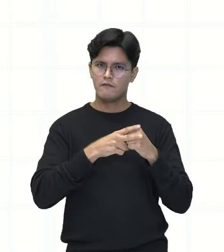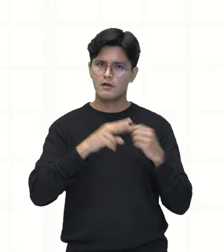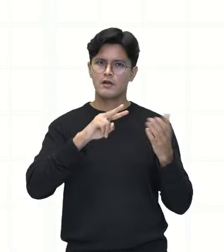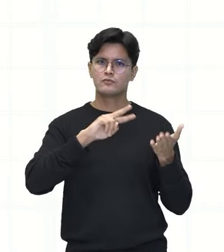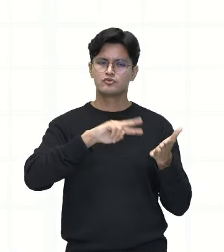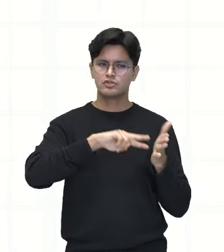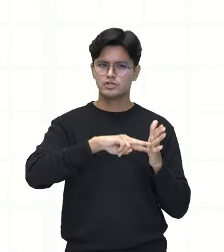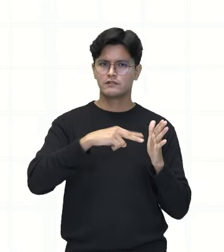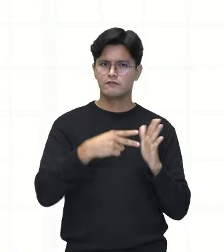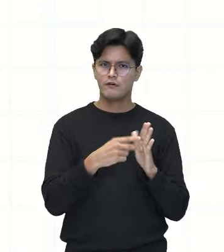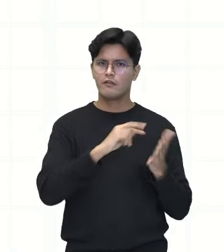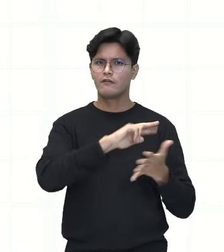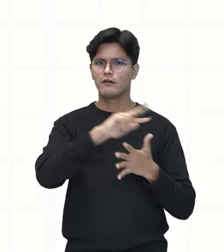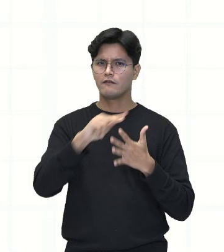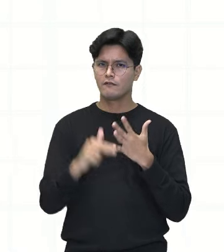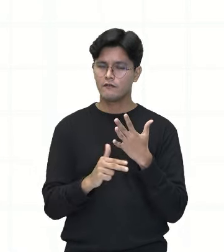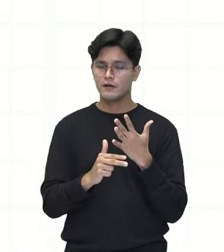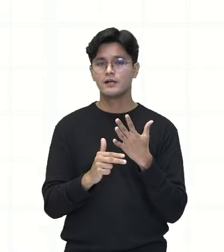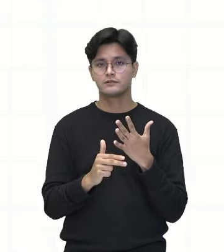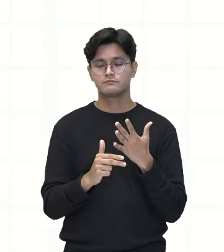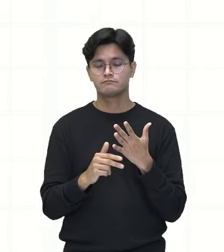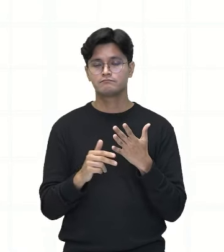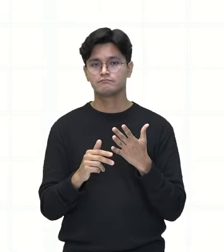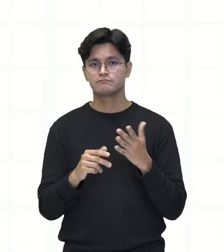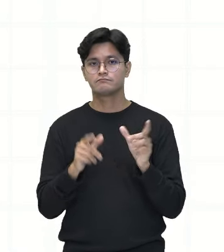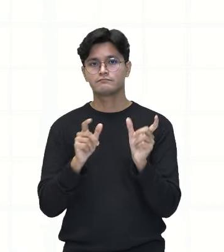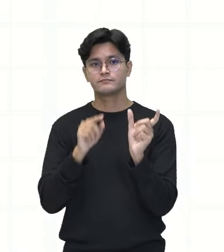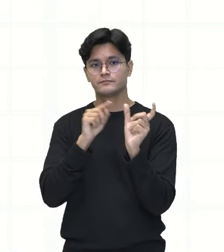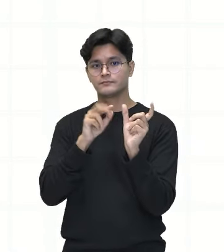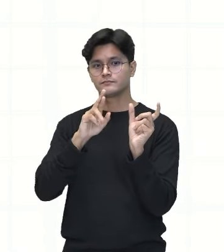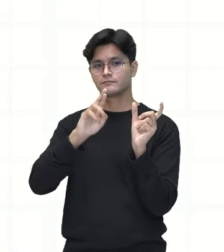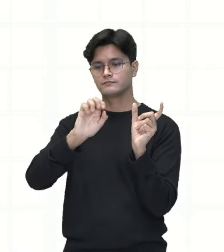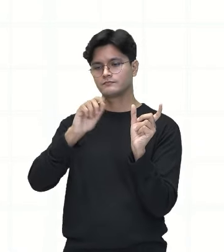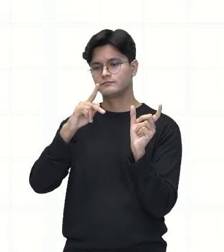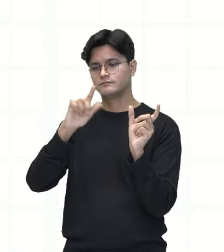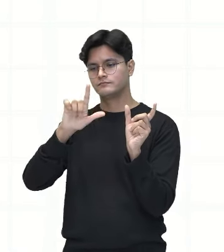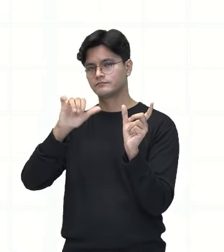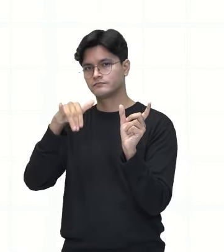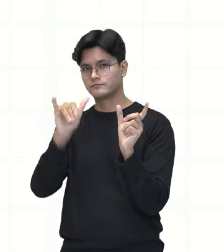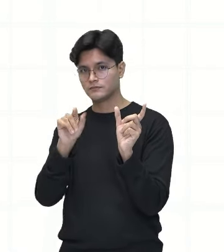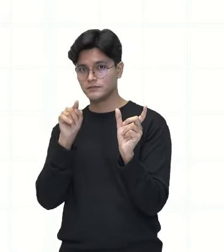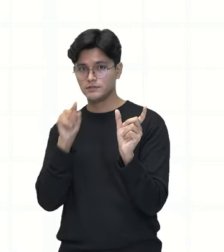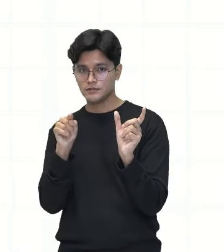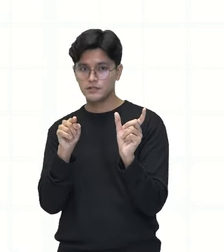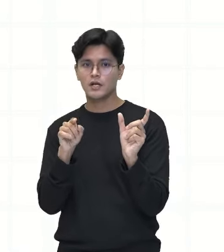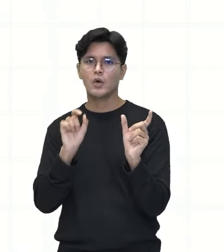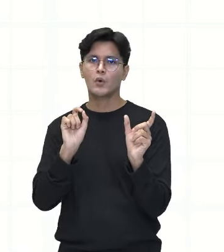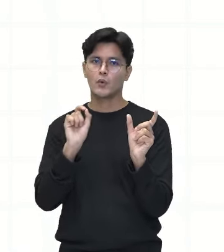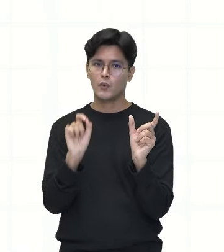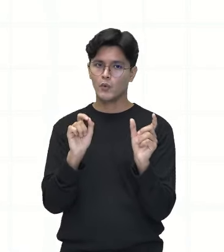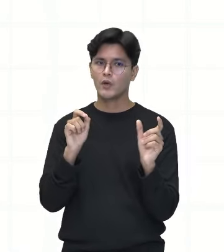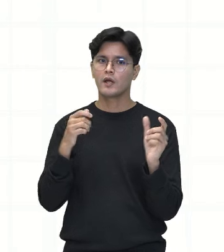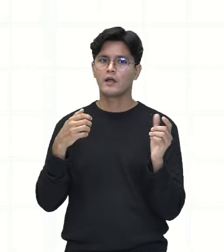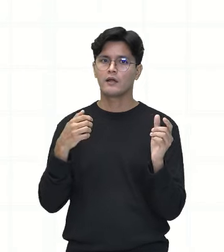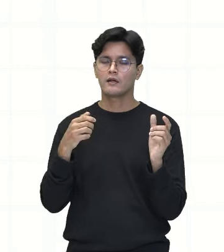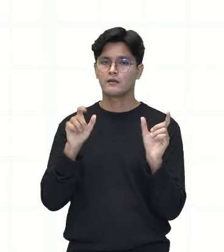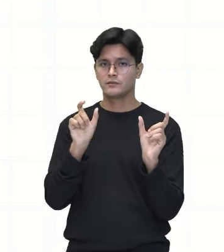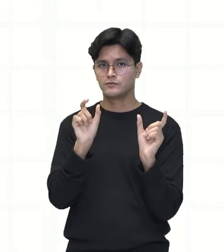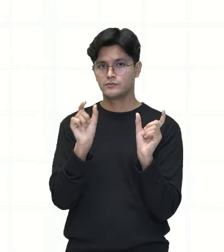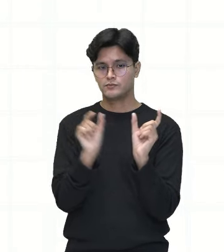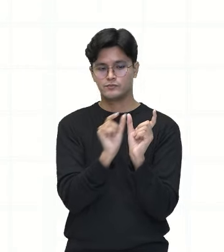jogar. Neste caso, o verbo é tocar. Quando eu coloquei o re na frente, ficou o